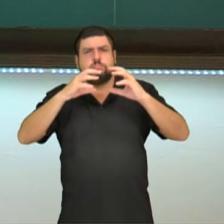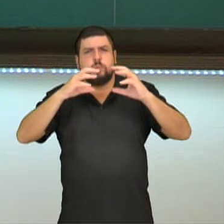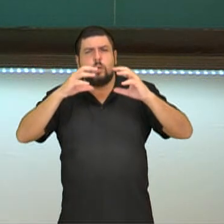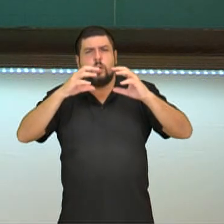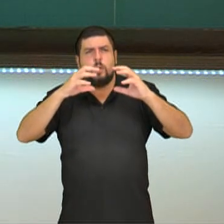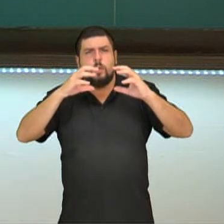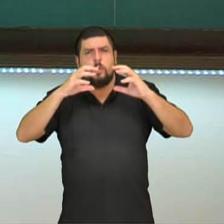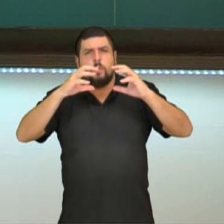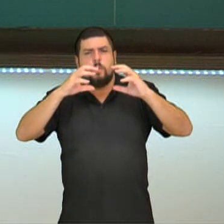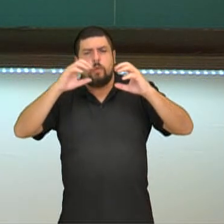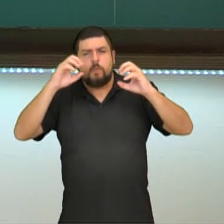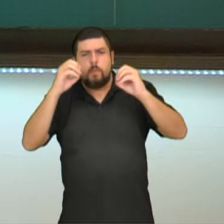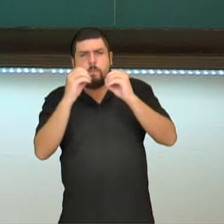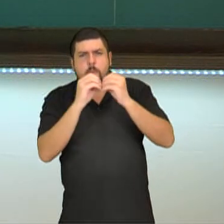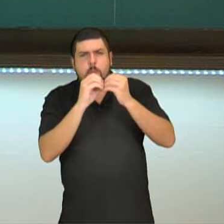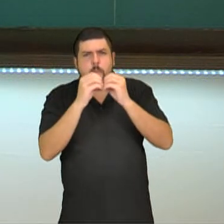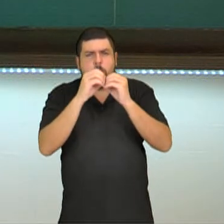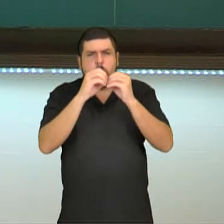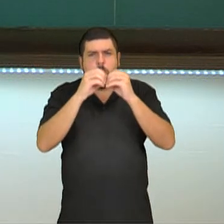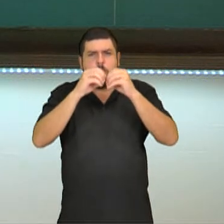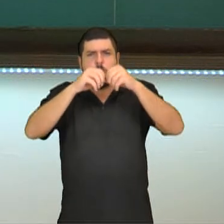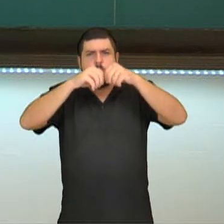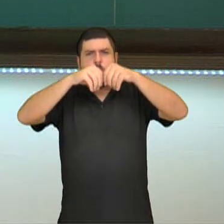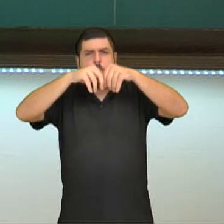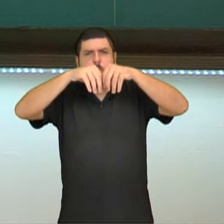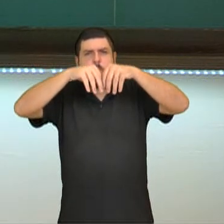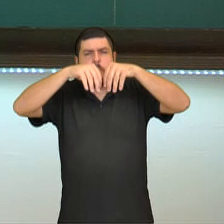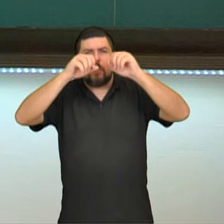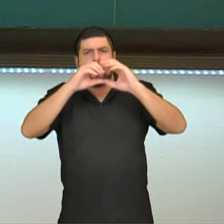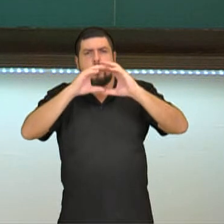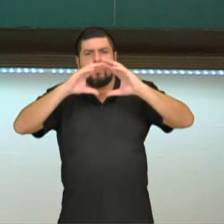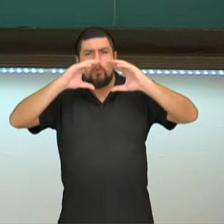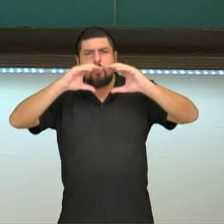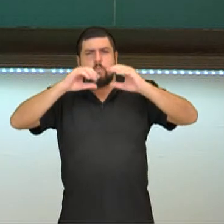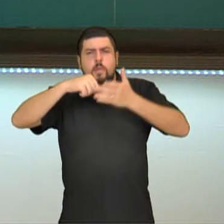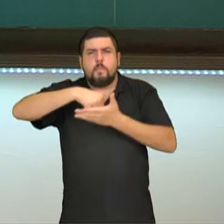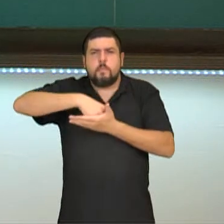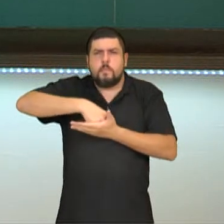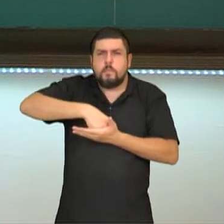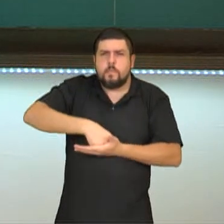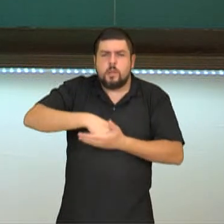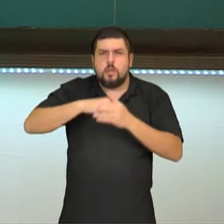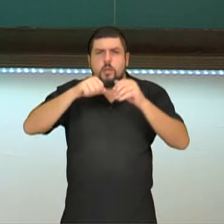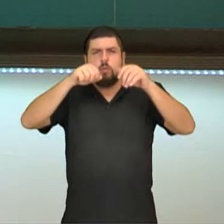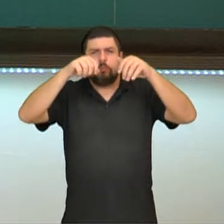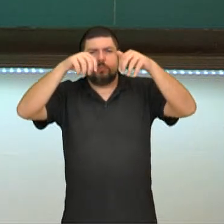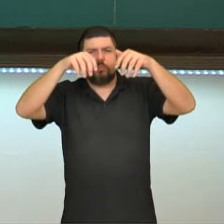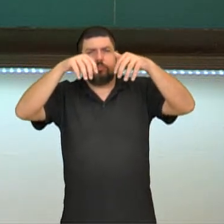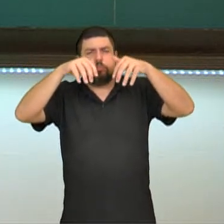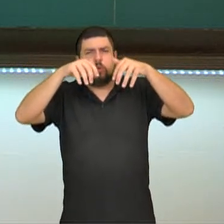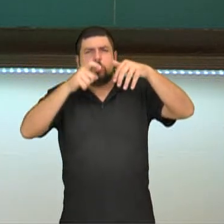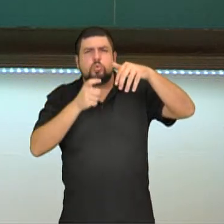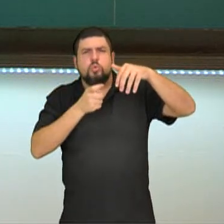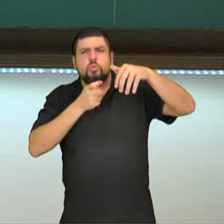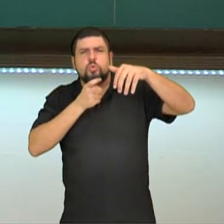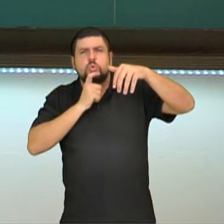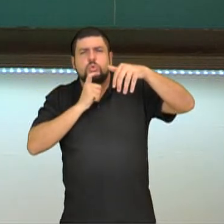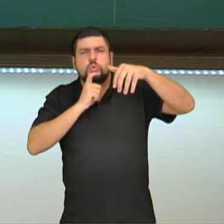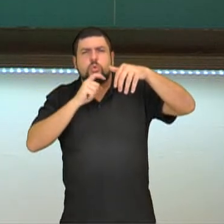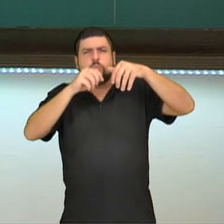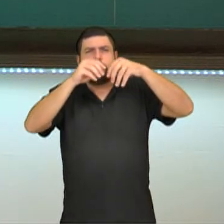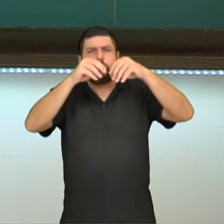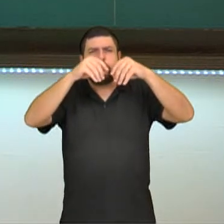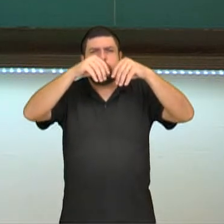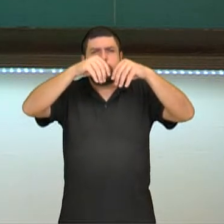vai agregar com outras, vai começar a cair, vai aumentar a pressão, vai congelar, vai virar uma pedra de gelo e vai